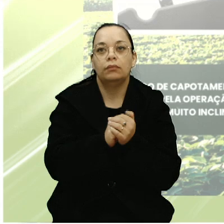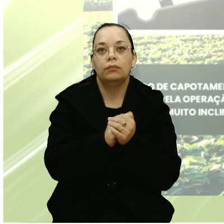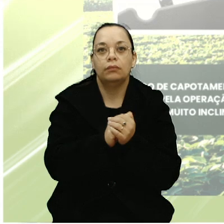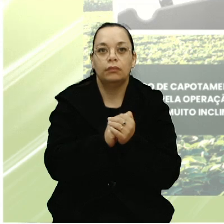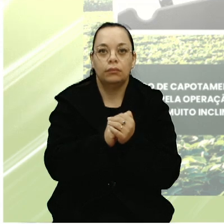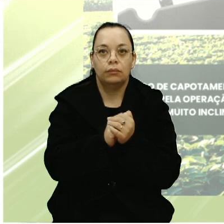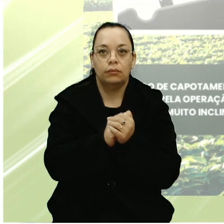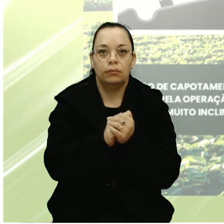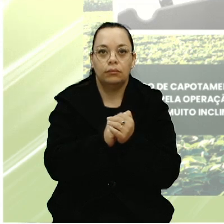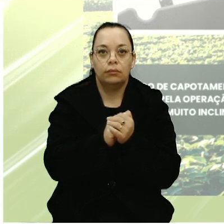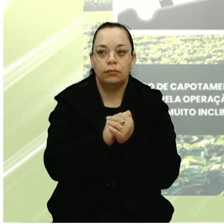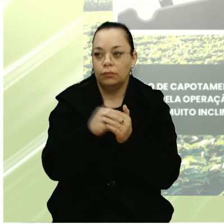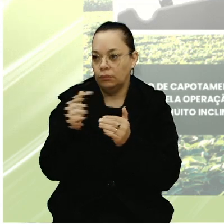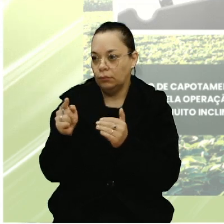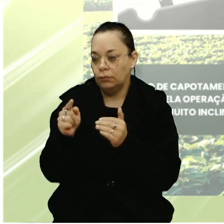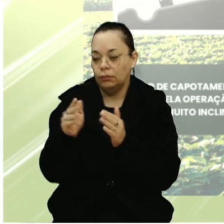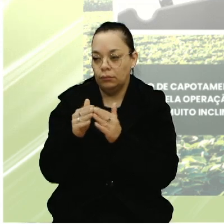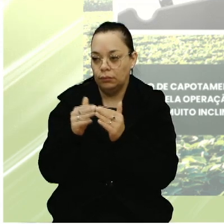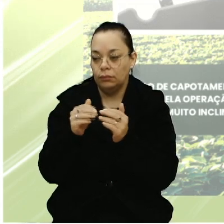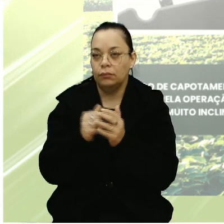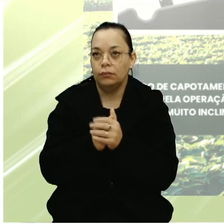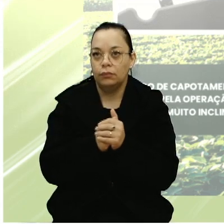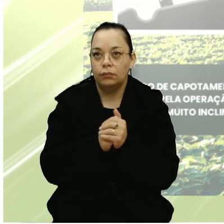Só pedir uma parte?